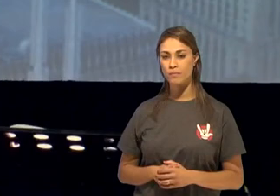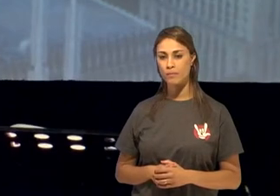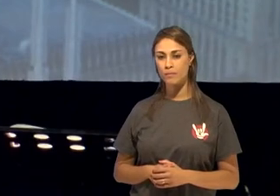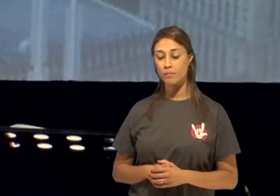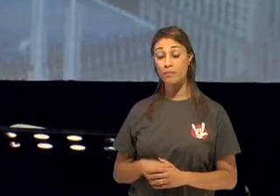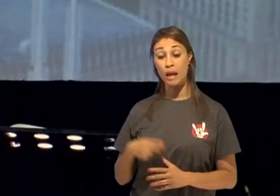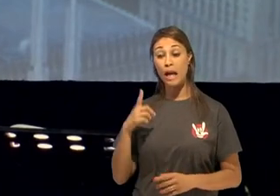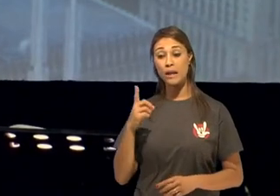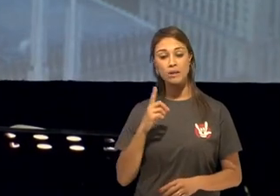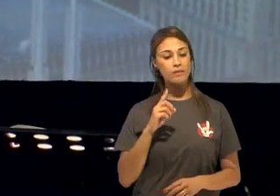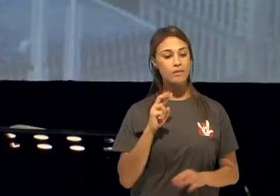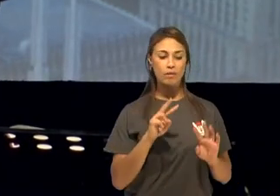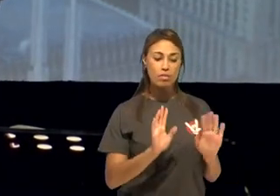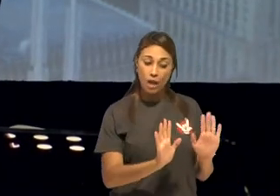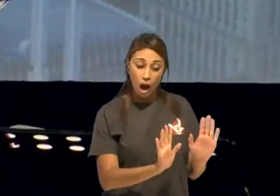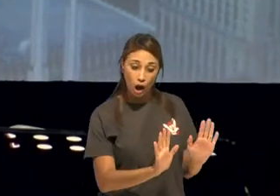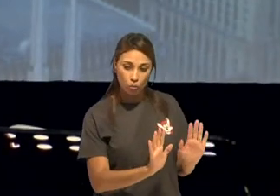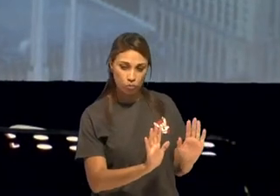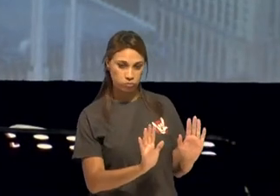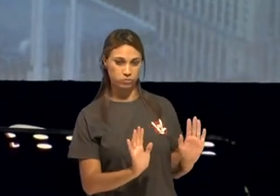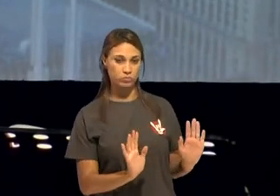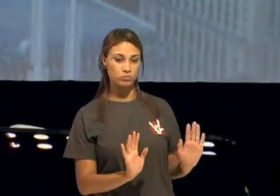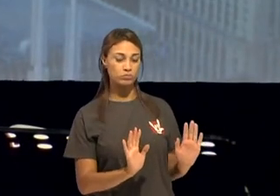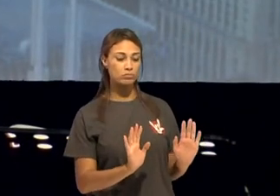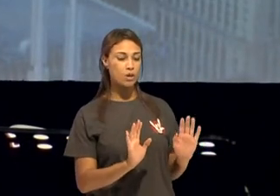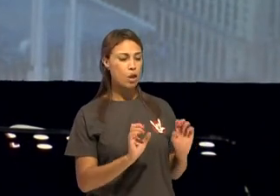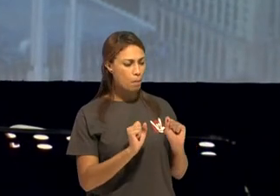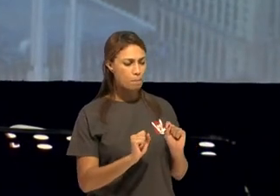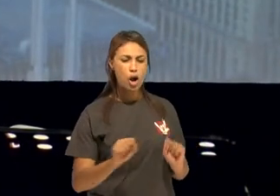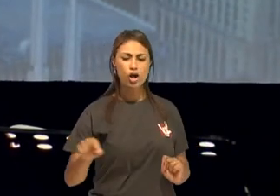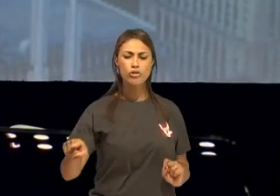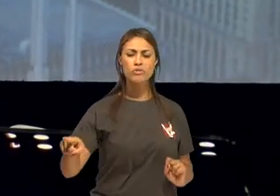assim: não, deixa ele atacar,